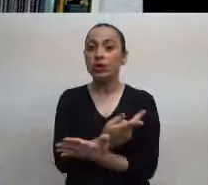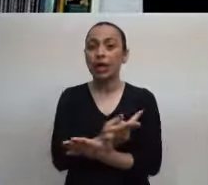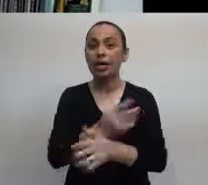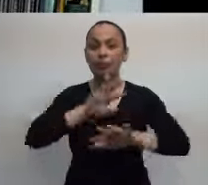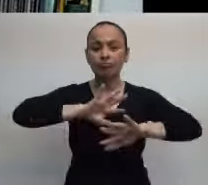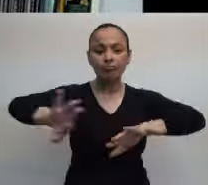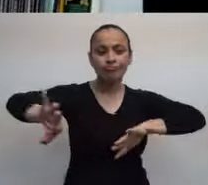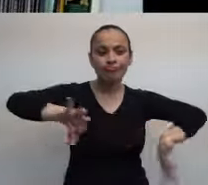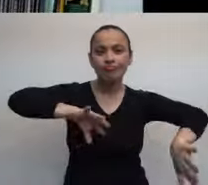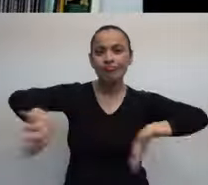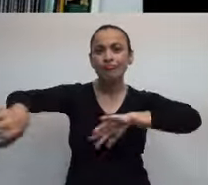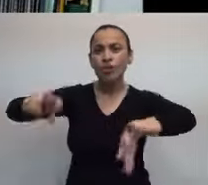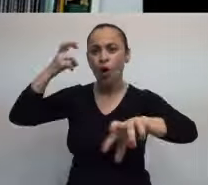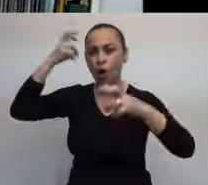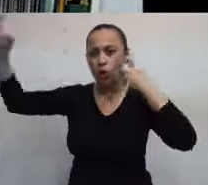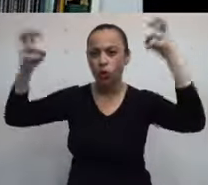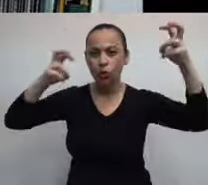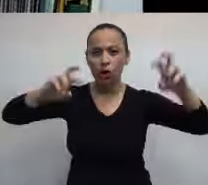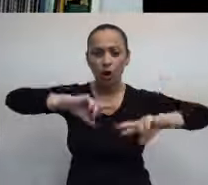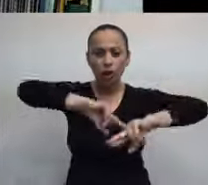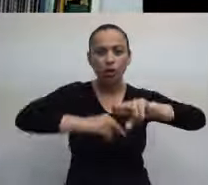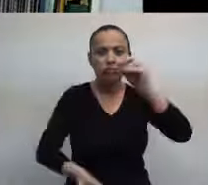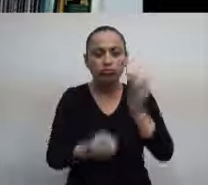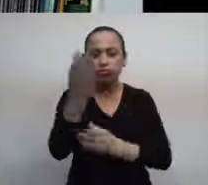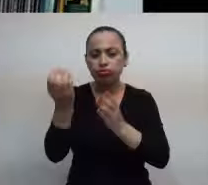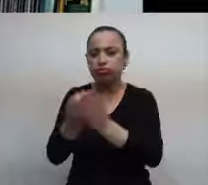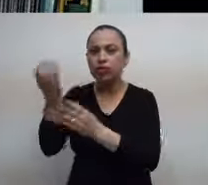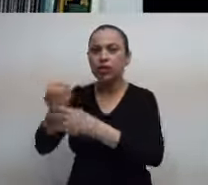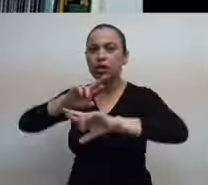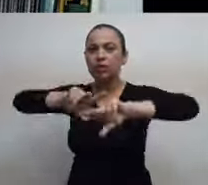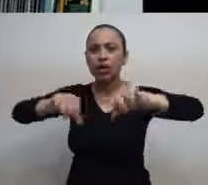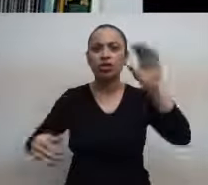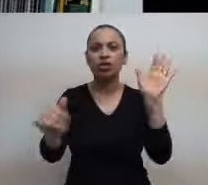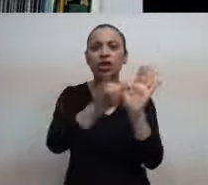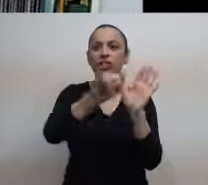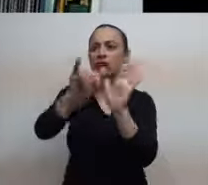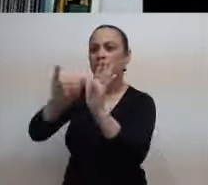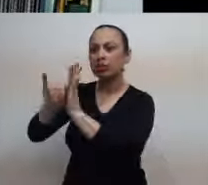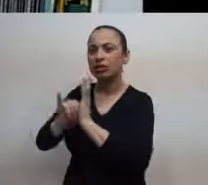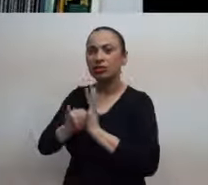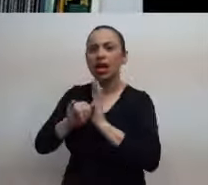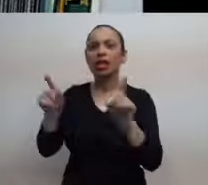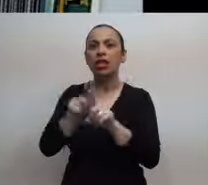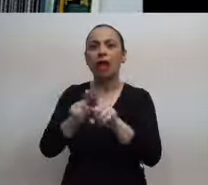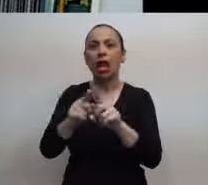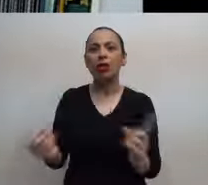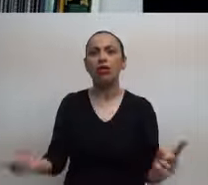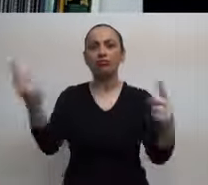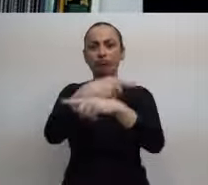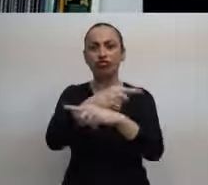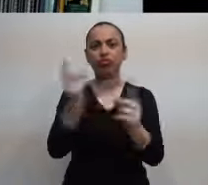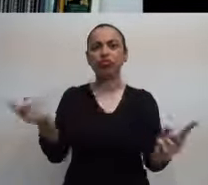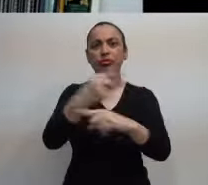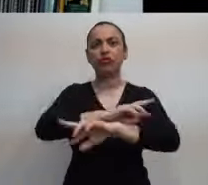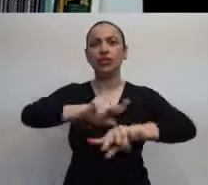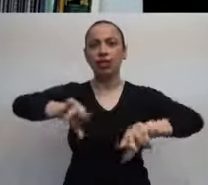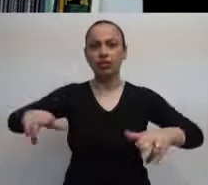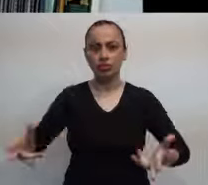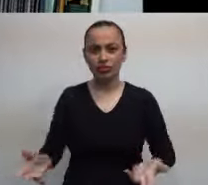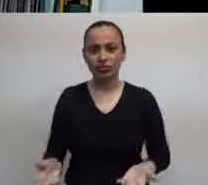uma fragmentação de culturas, uma multiplicação de identidades que se contrapõem de maneiras diferentes.